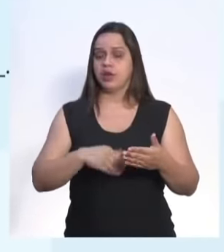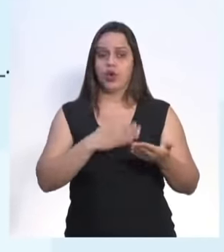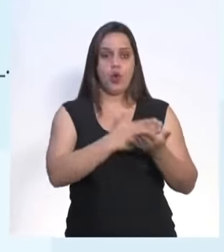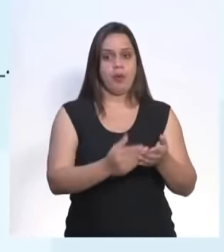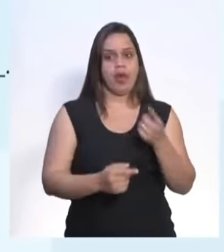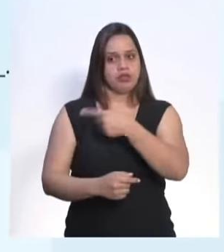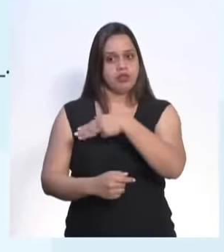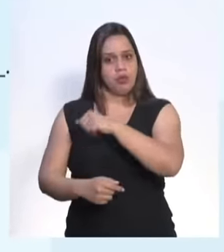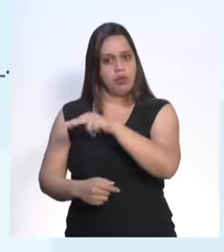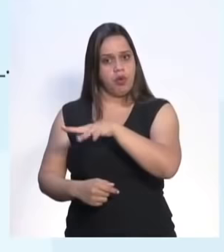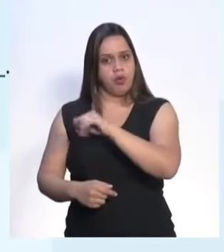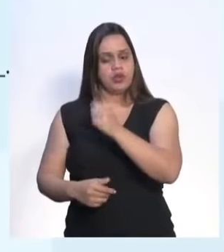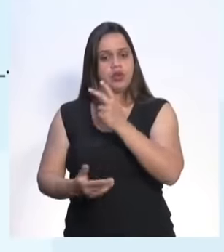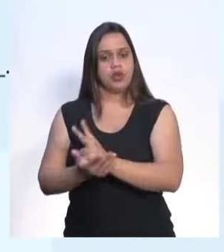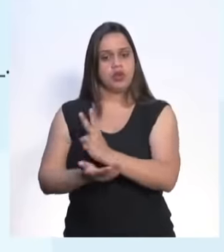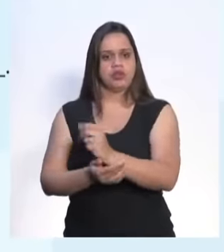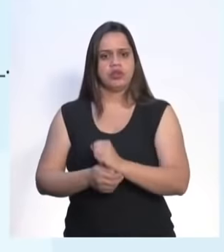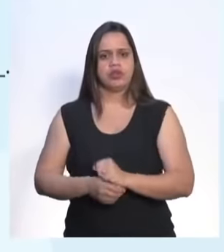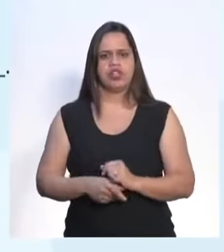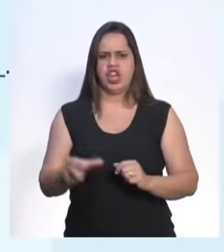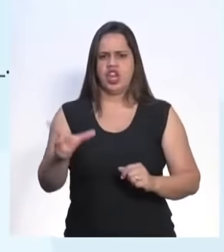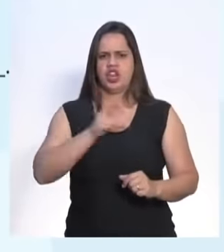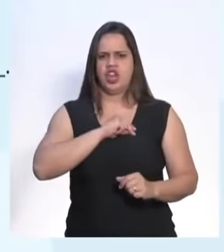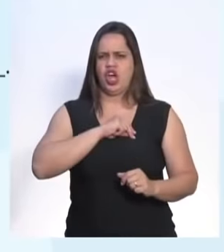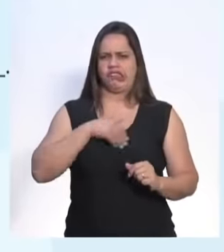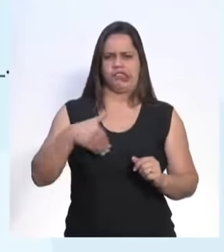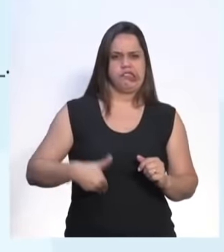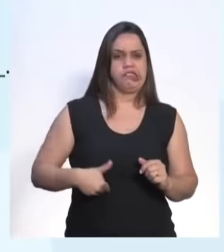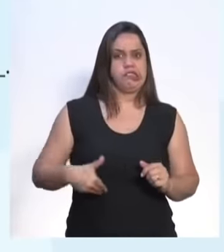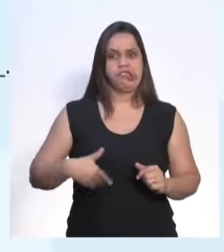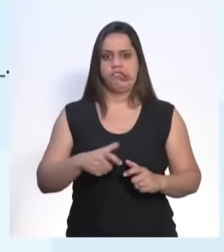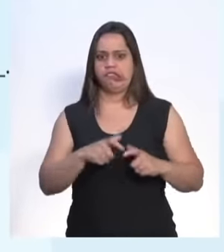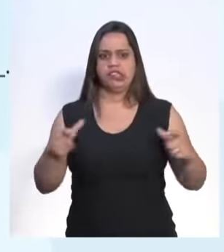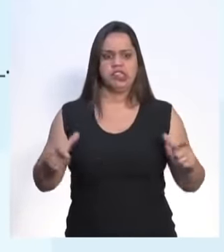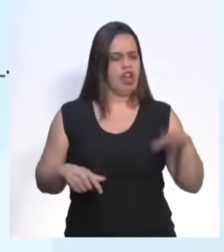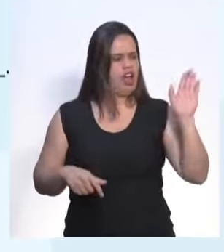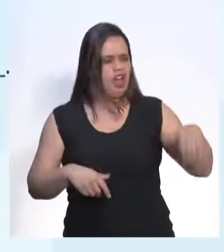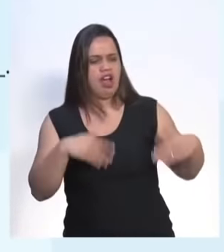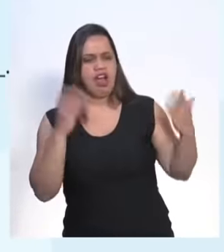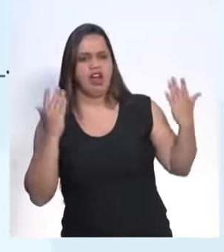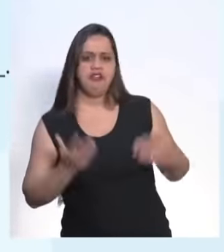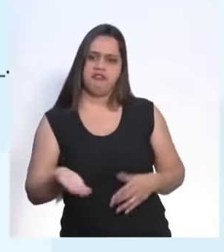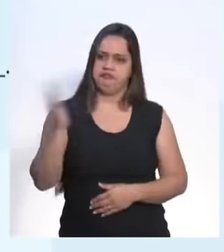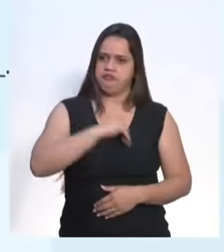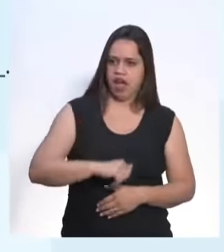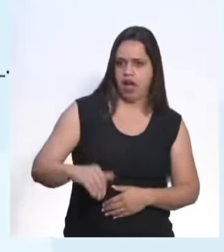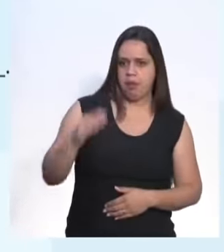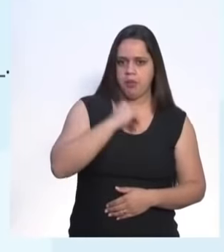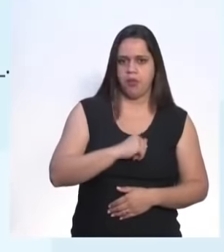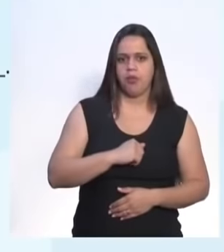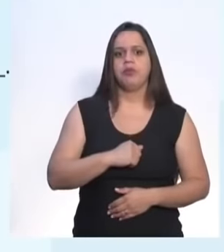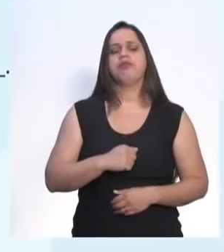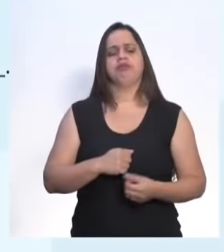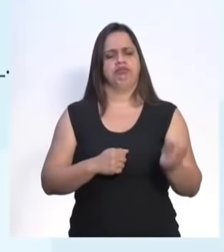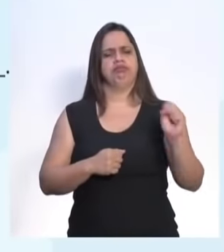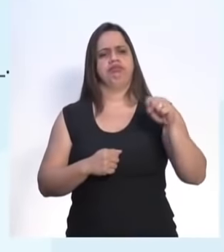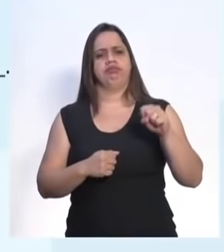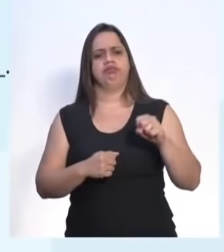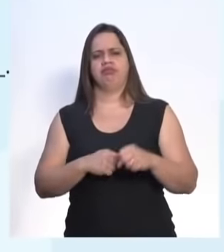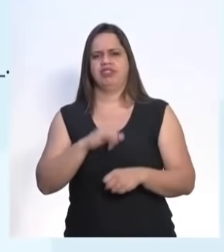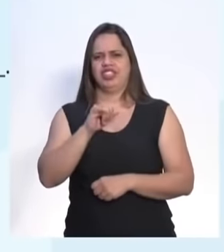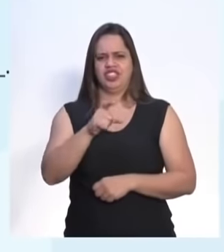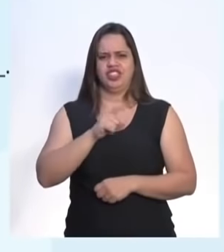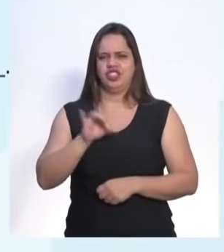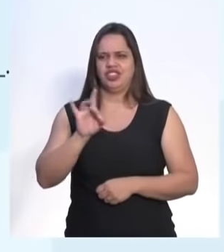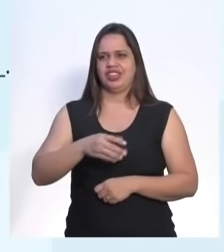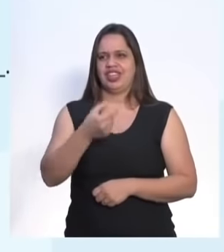continua. Então, vamos lá. Tô com uma larica monstra. Ai, nem me fale, Joe. Bora matar um rango ali? Bora. Ixi, que em casa só